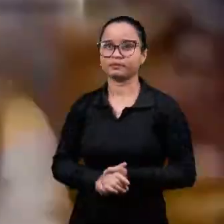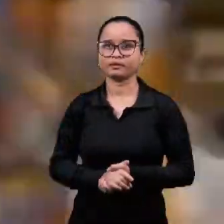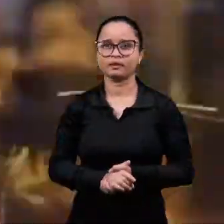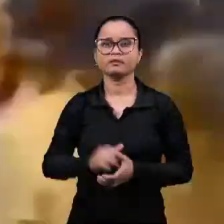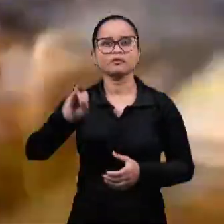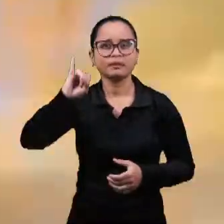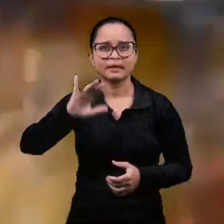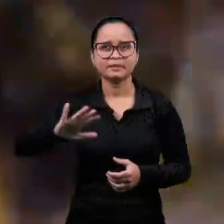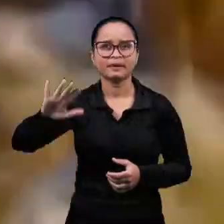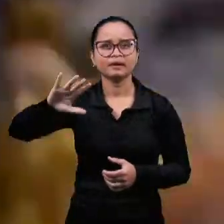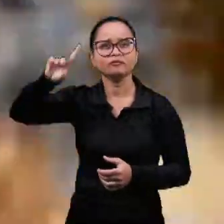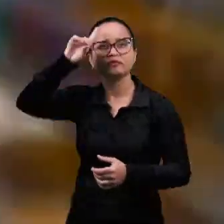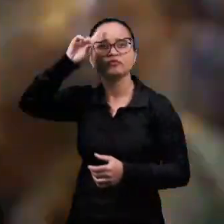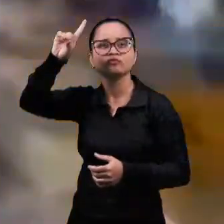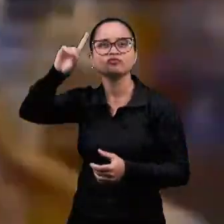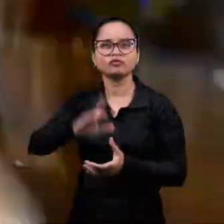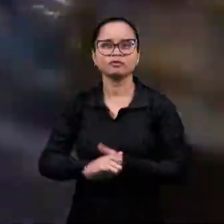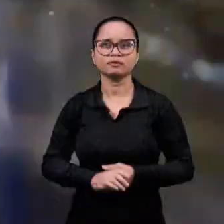dia.